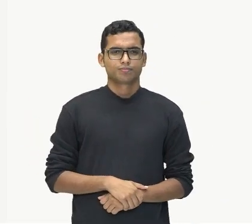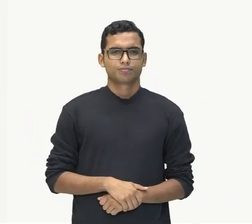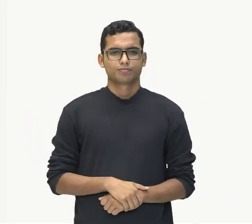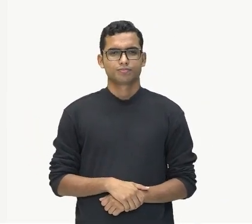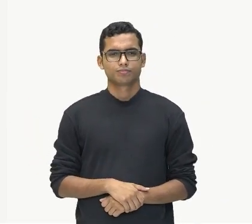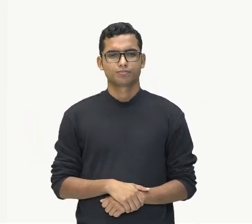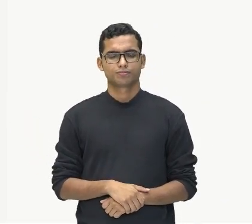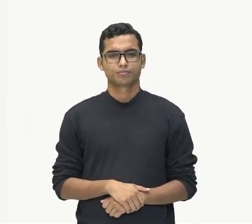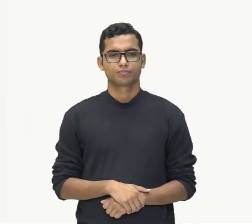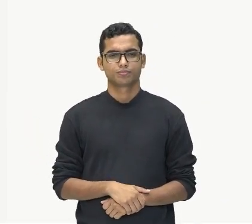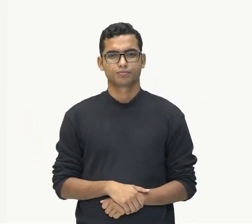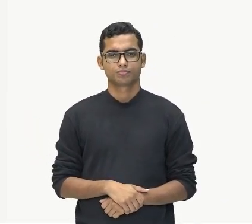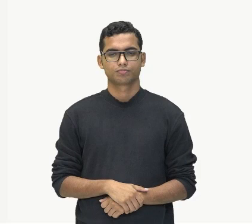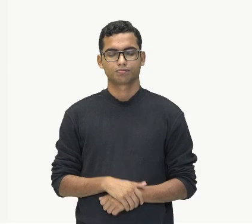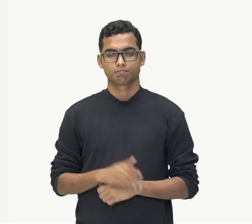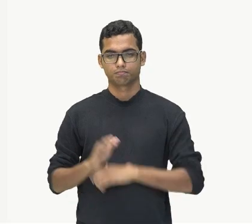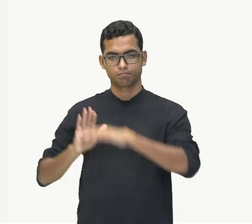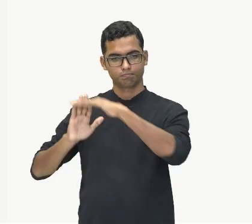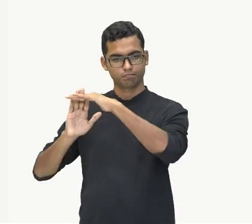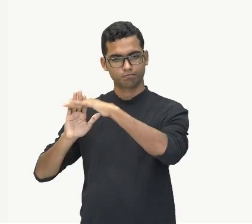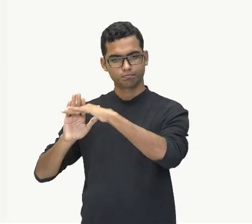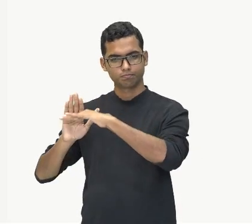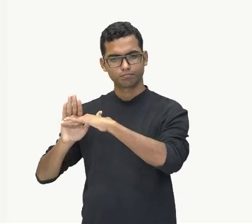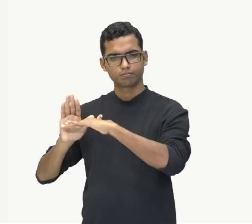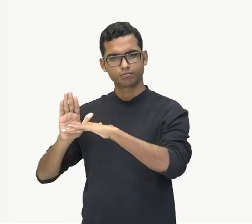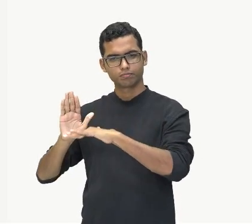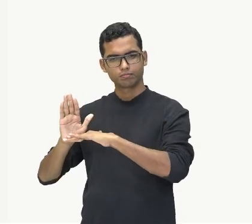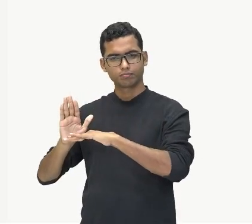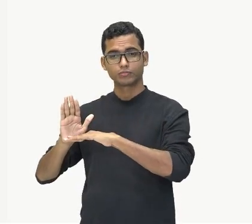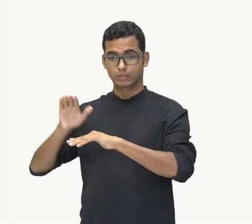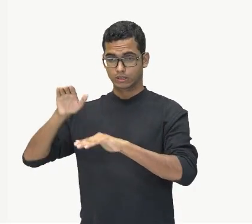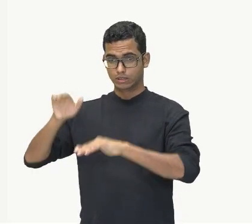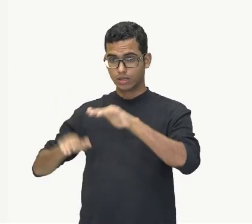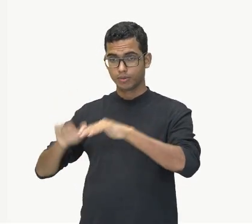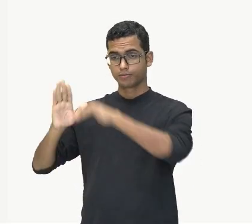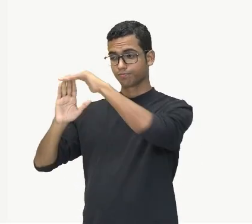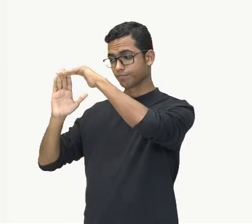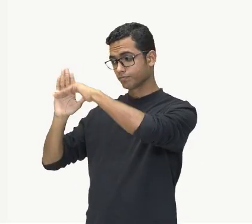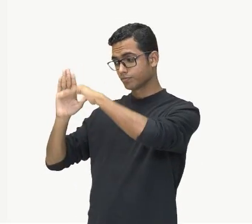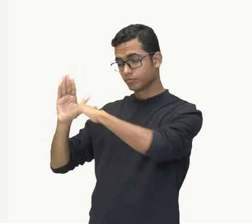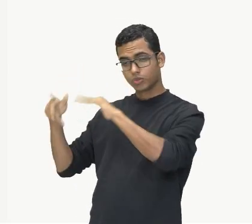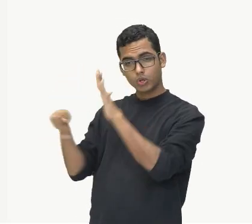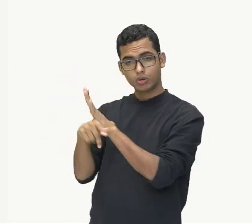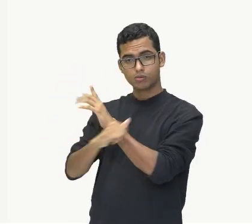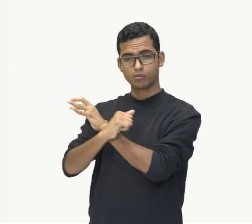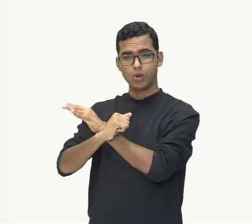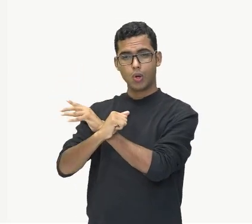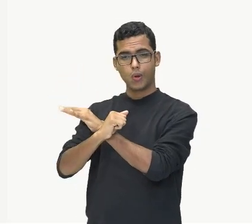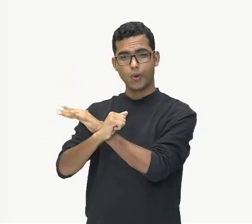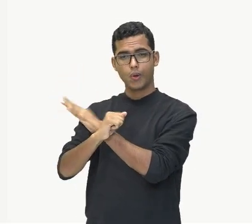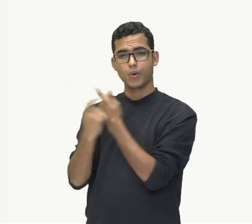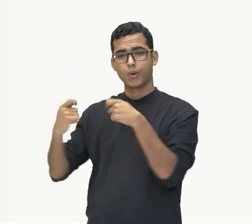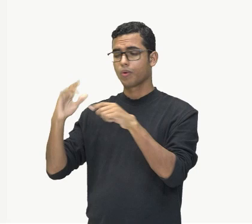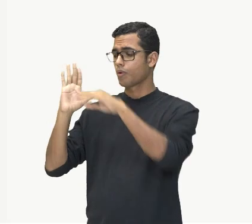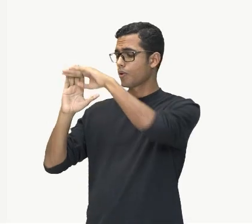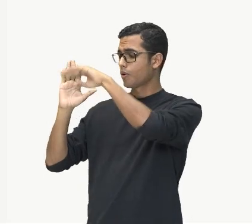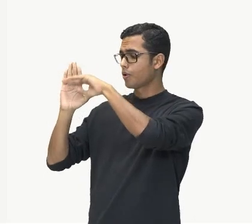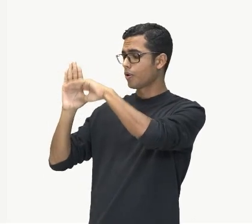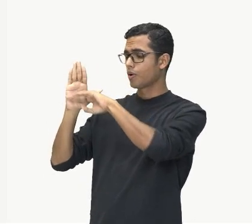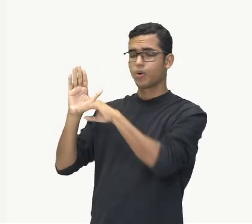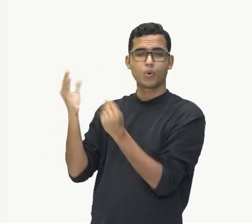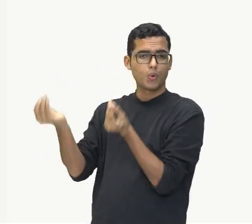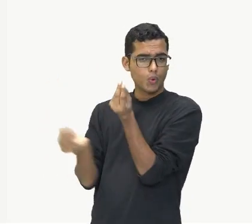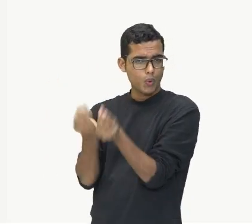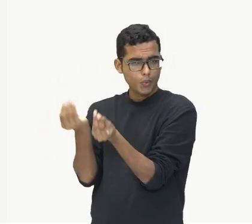a classificação, né? Dependendo da classificação dos ácidos, eu posso classificar eles